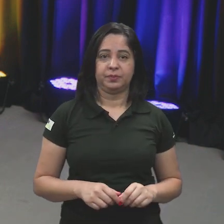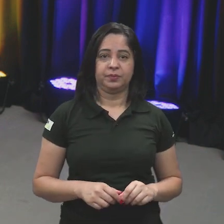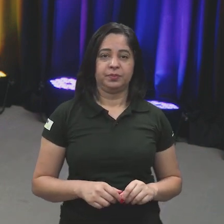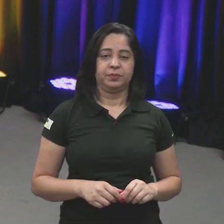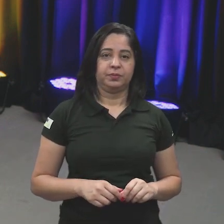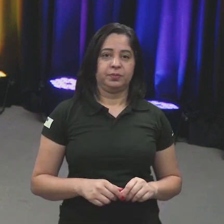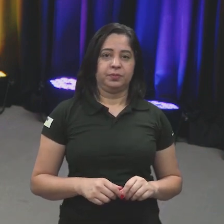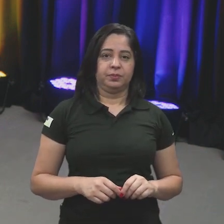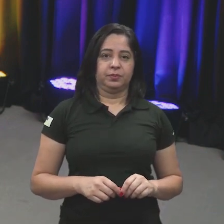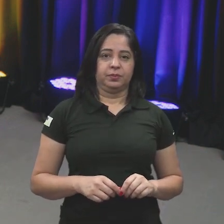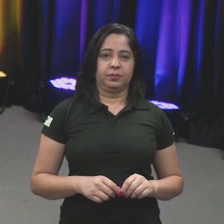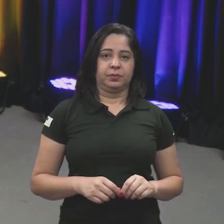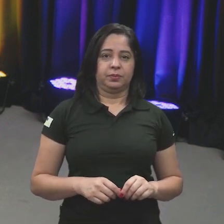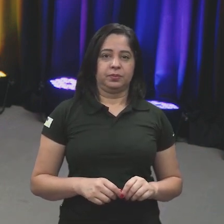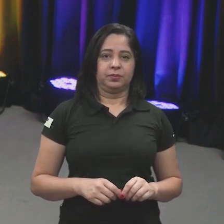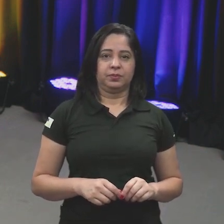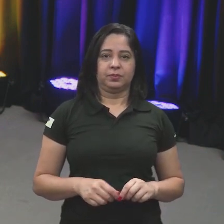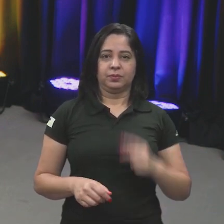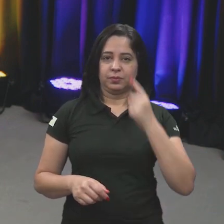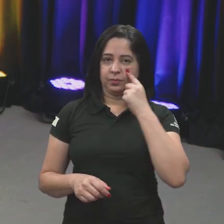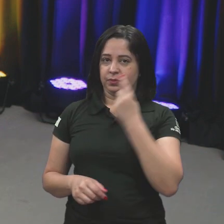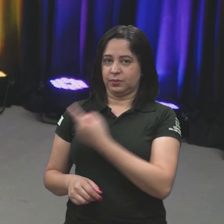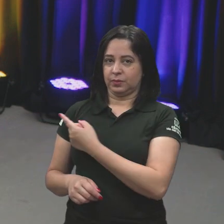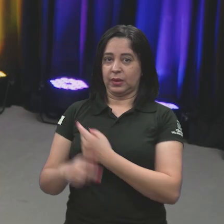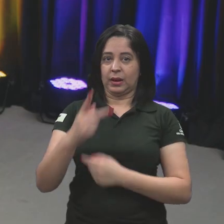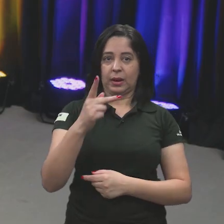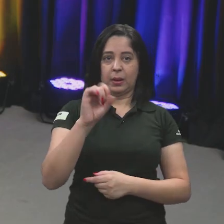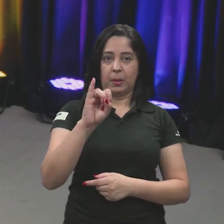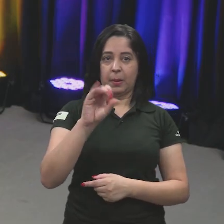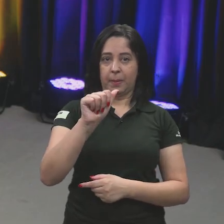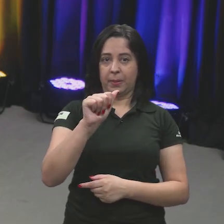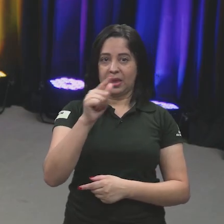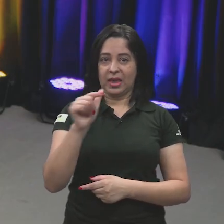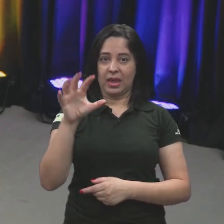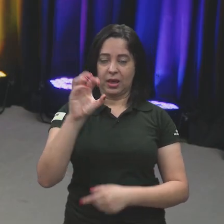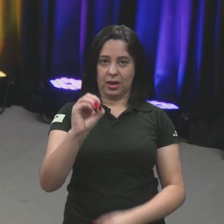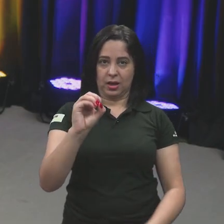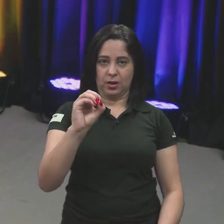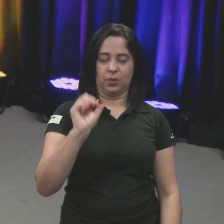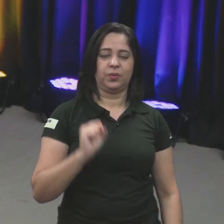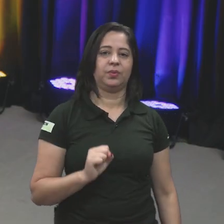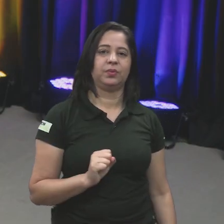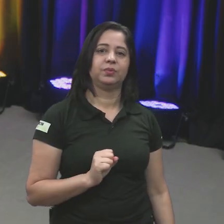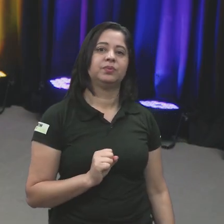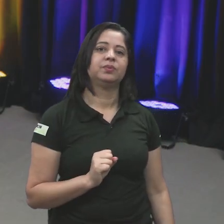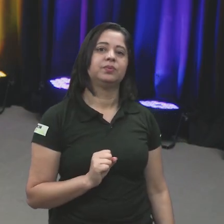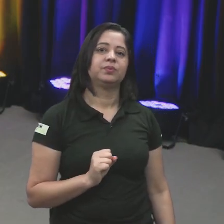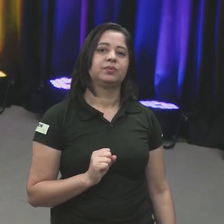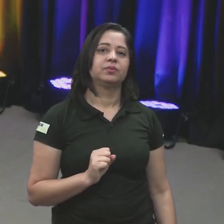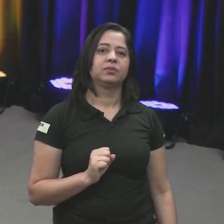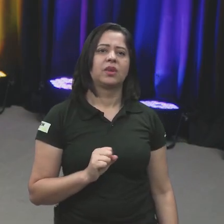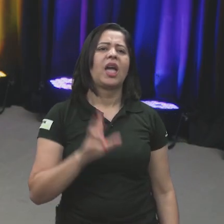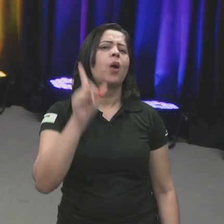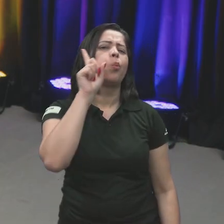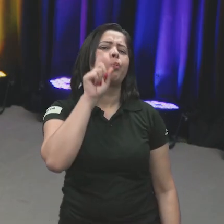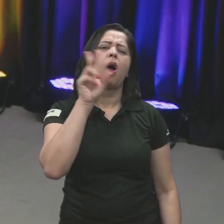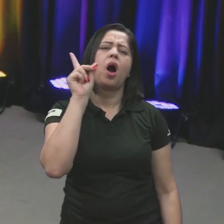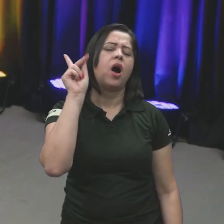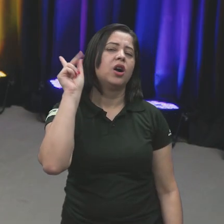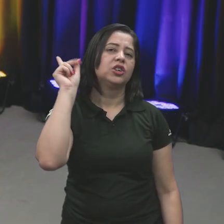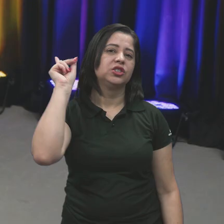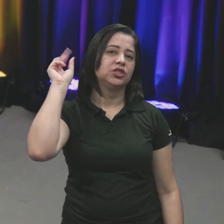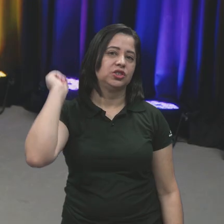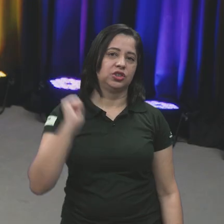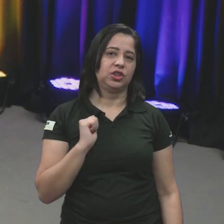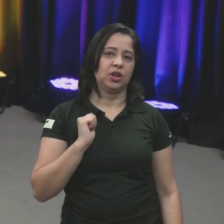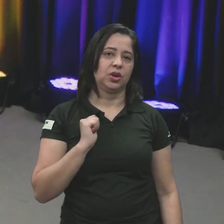um peão chamado peão de chicote. Esse tipo de brinquedo é muito antigo. Eu tenho uma pesquisa dele,